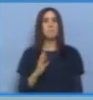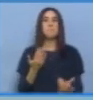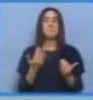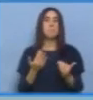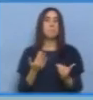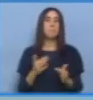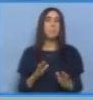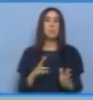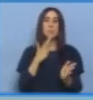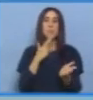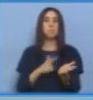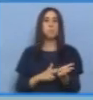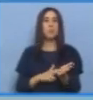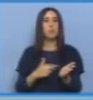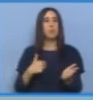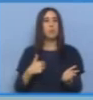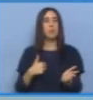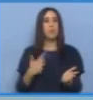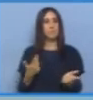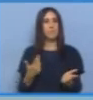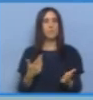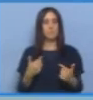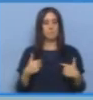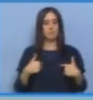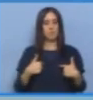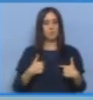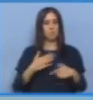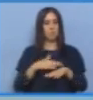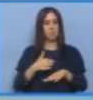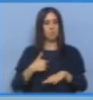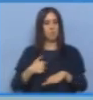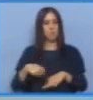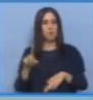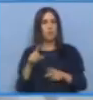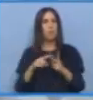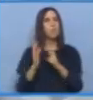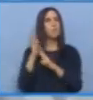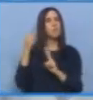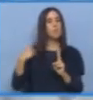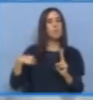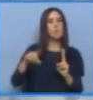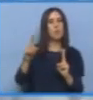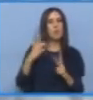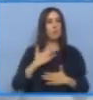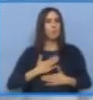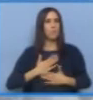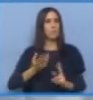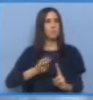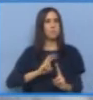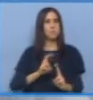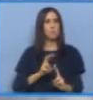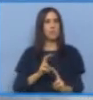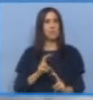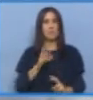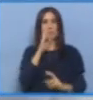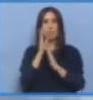Mas a verdade é que eu teria que perguntar, vais por ti ou vais por Deus, pela tua vocação? E se